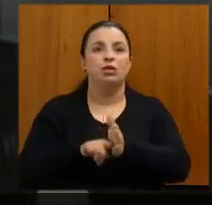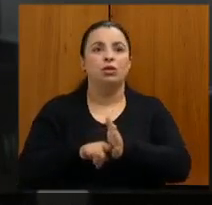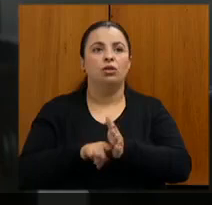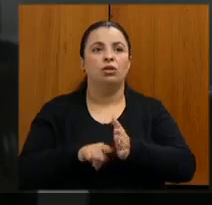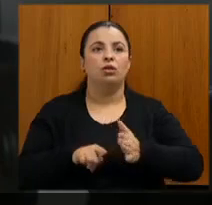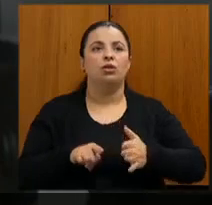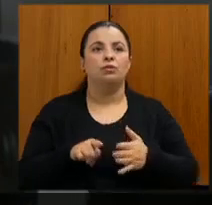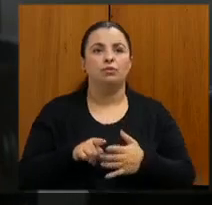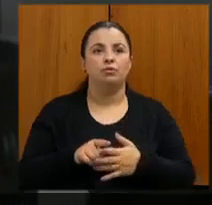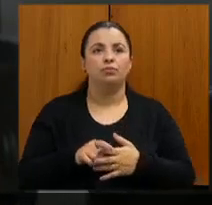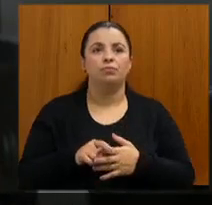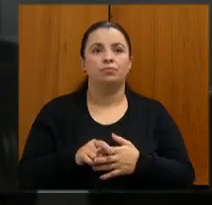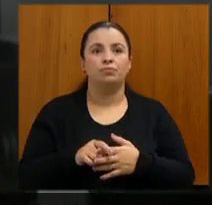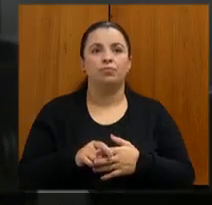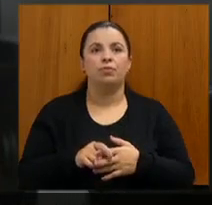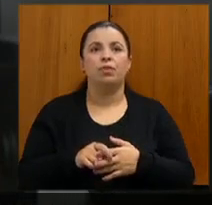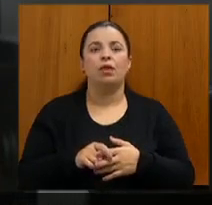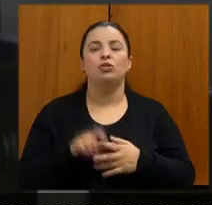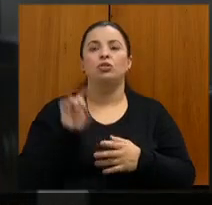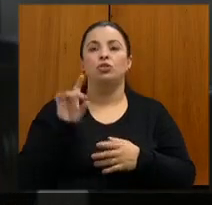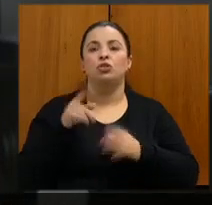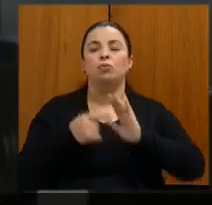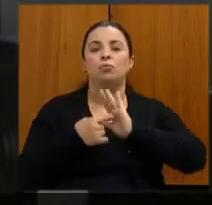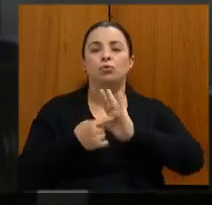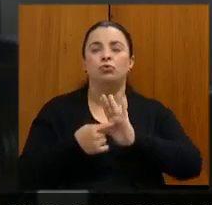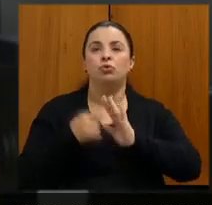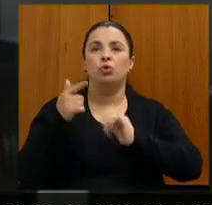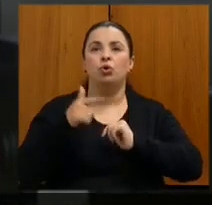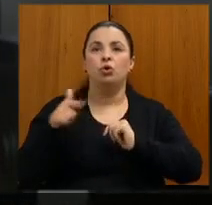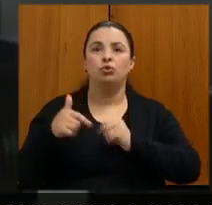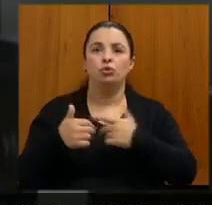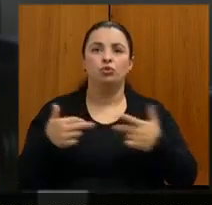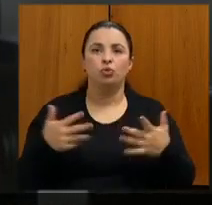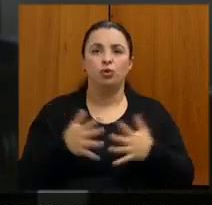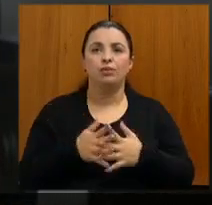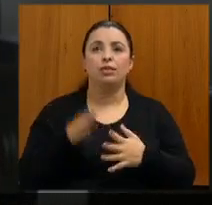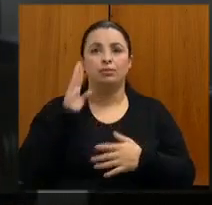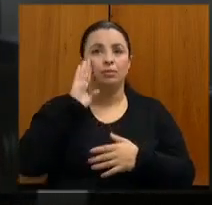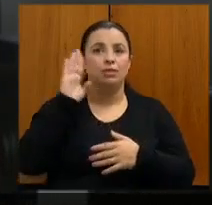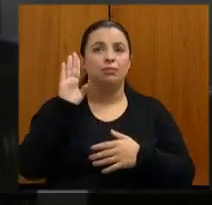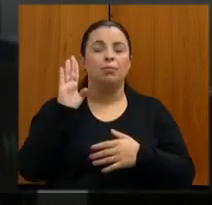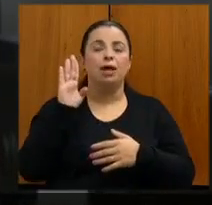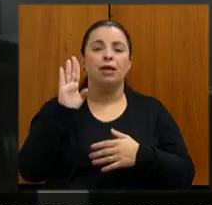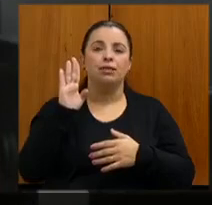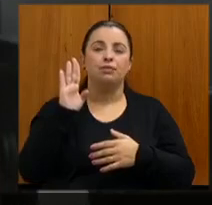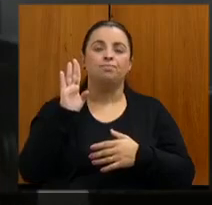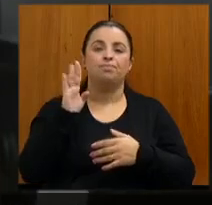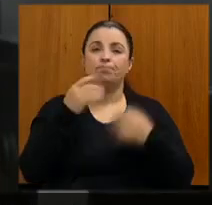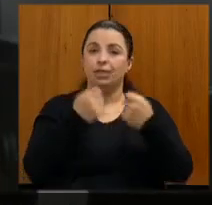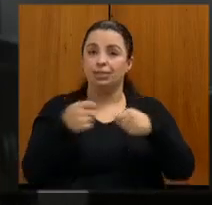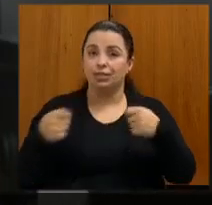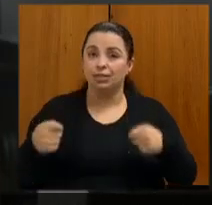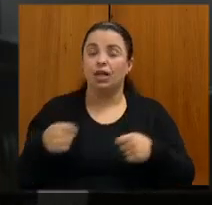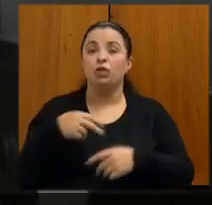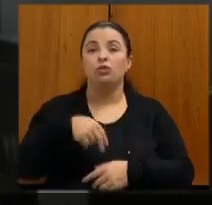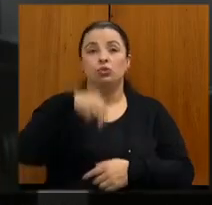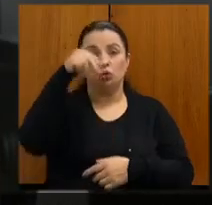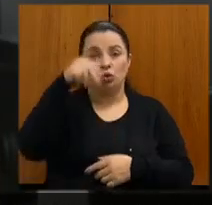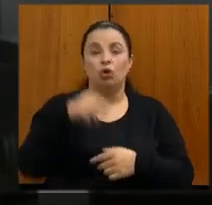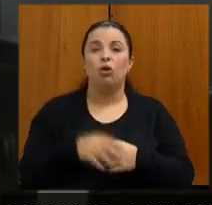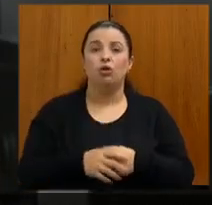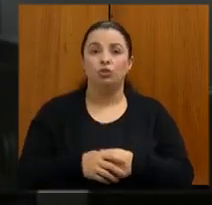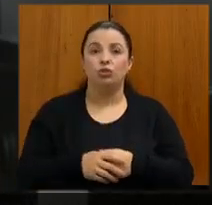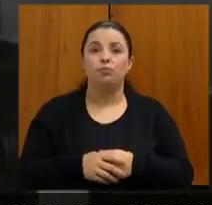tiveram Sara apontou algumas coisas Quais as principais demandas aí do Norte o